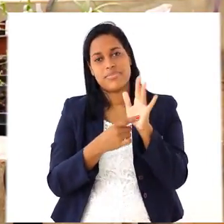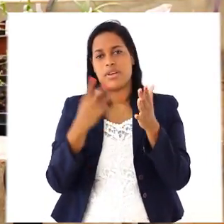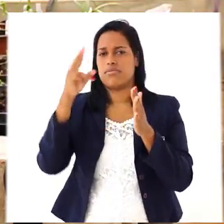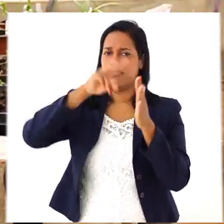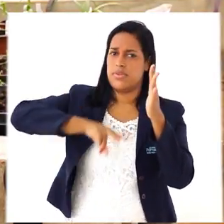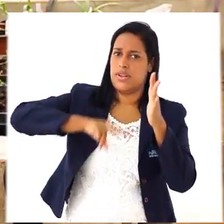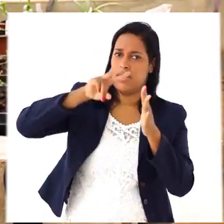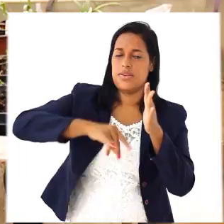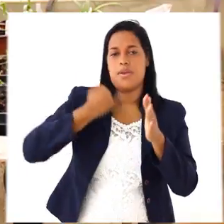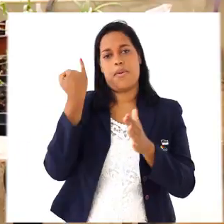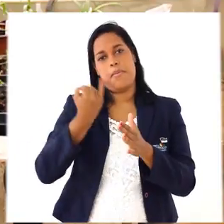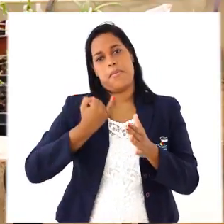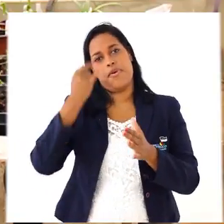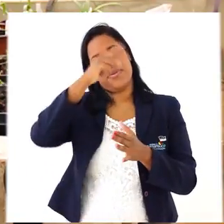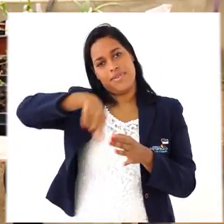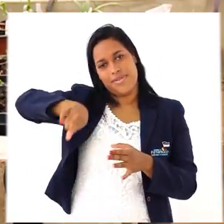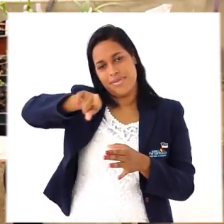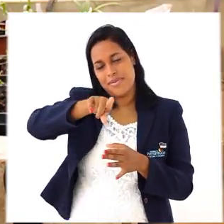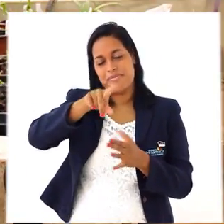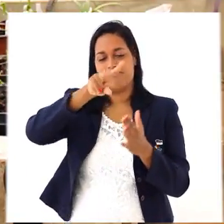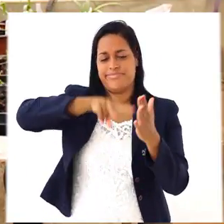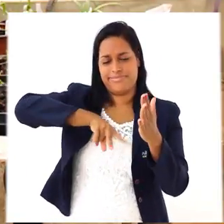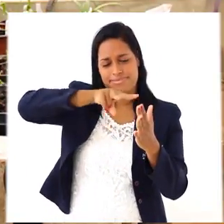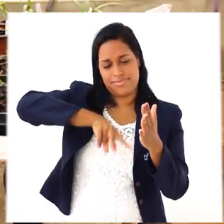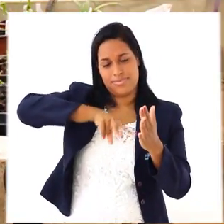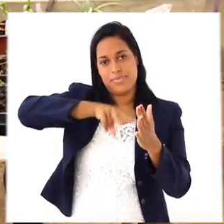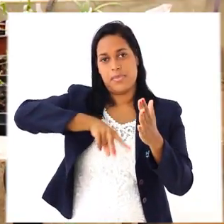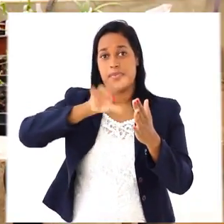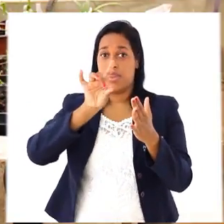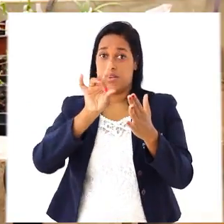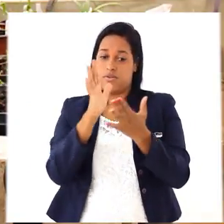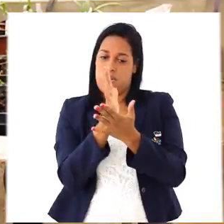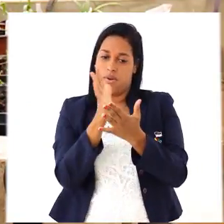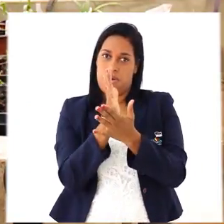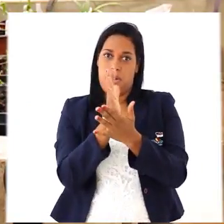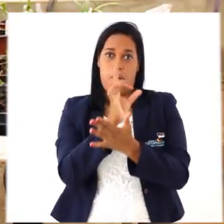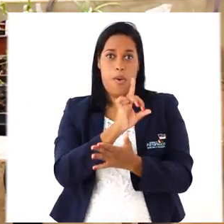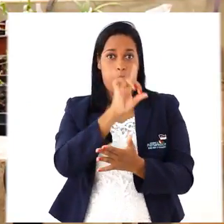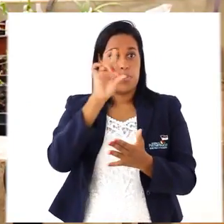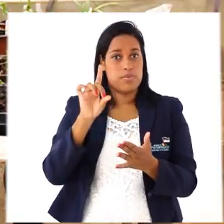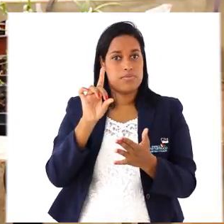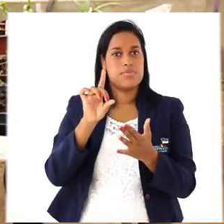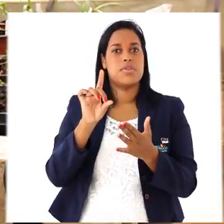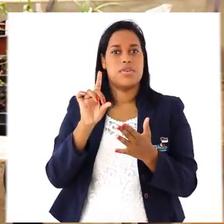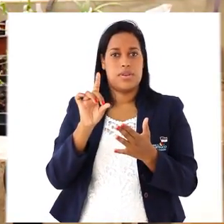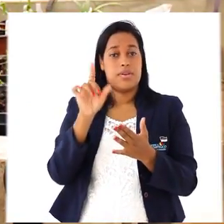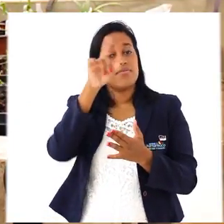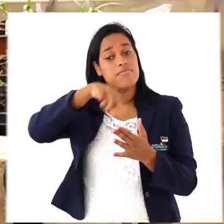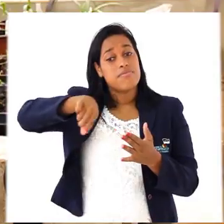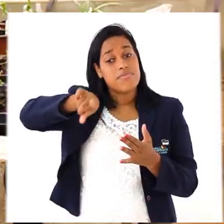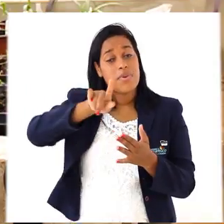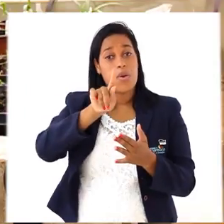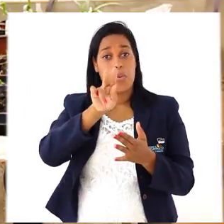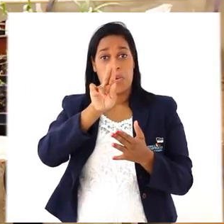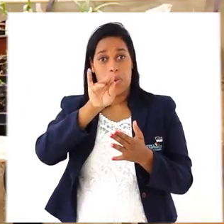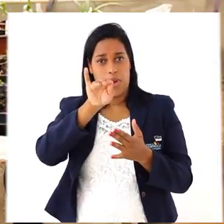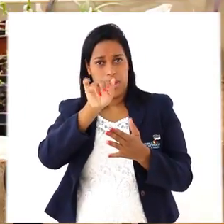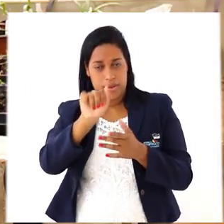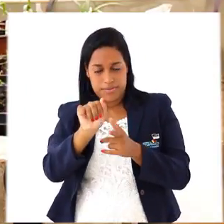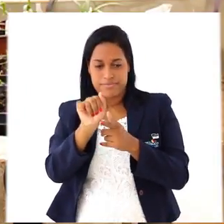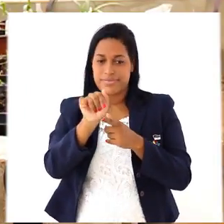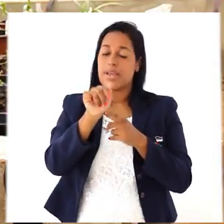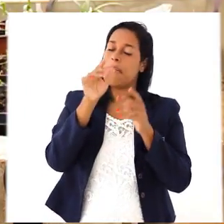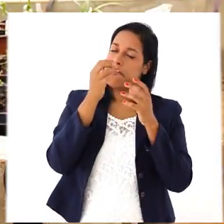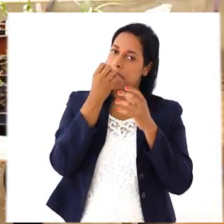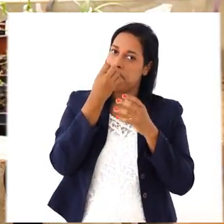muito importantes para vocês que vão complementar. O caderno é apenas um guia para vocês. Lá, por exemplo, é interessante que vocês baixem a